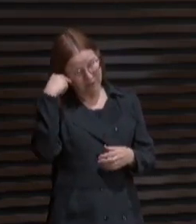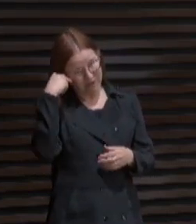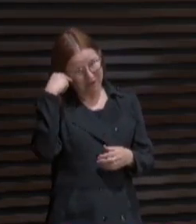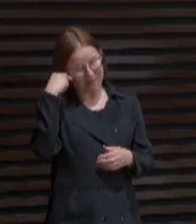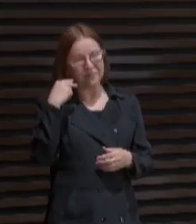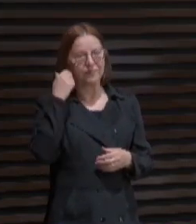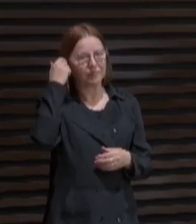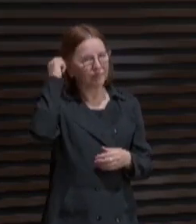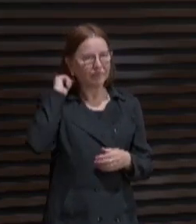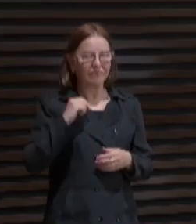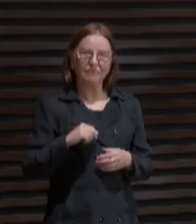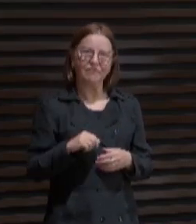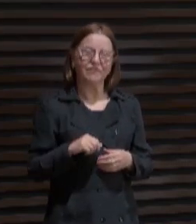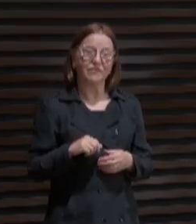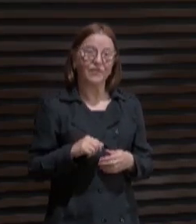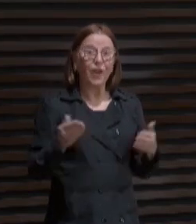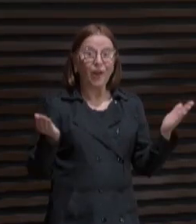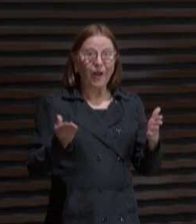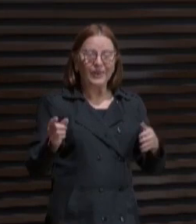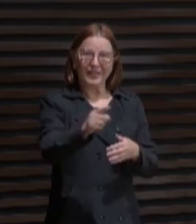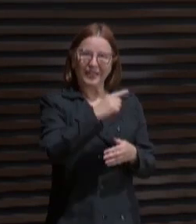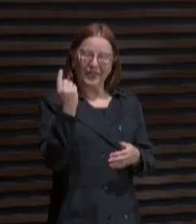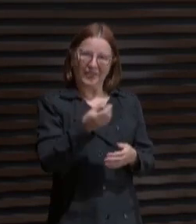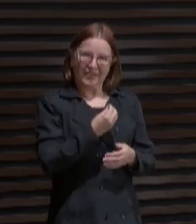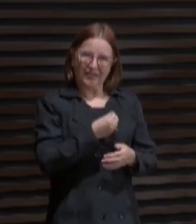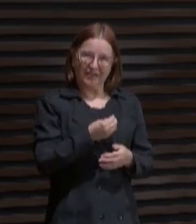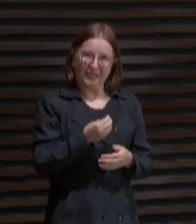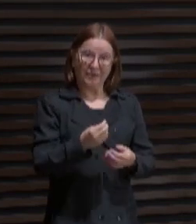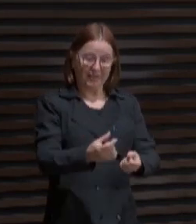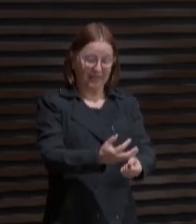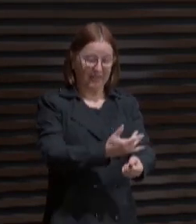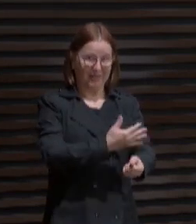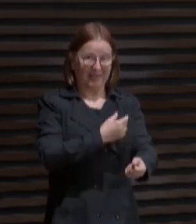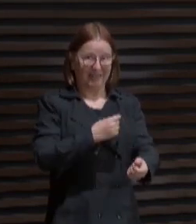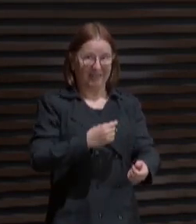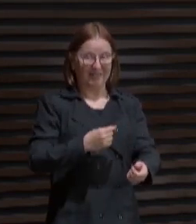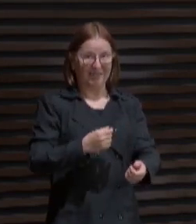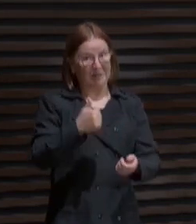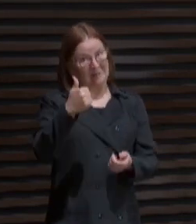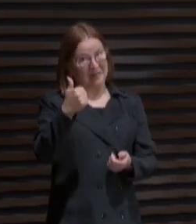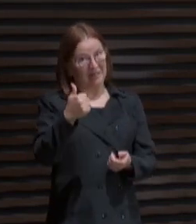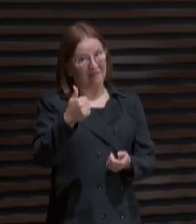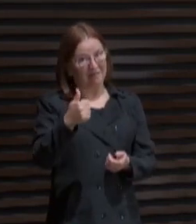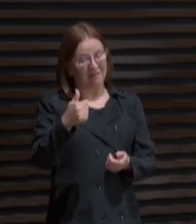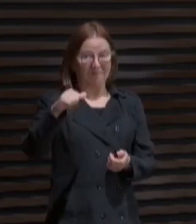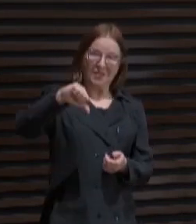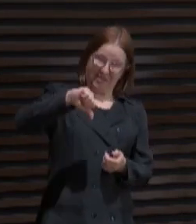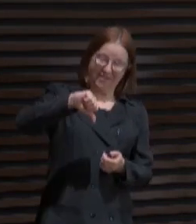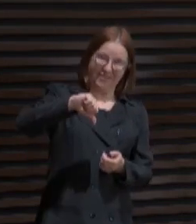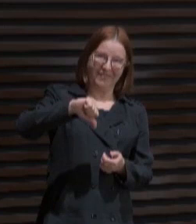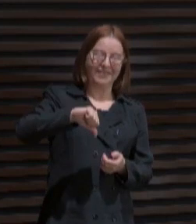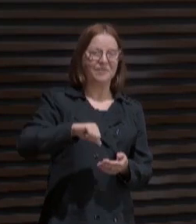pecado. Hoje nós vivemos com emoções positivas e negativas.